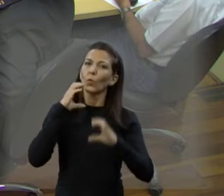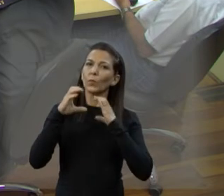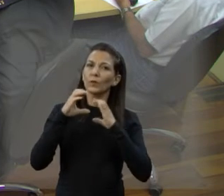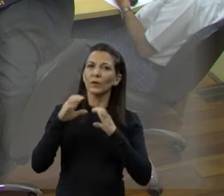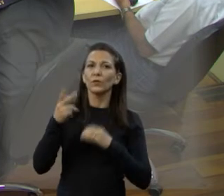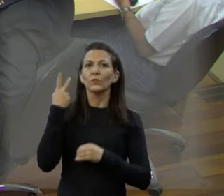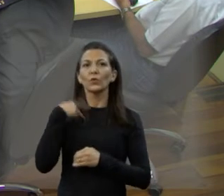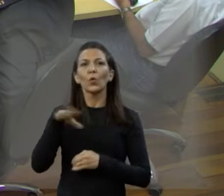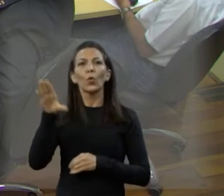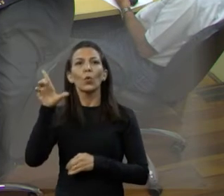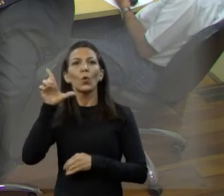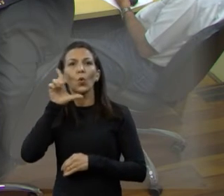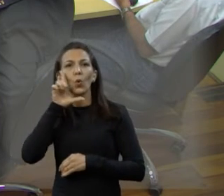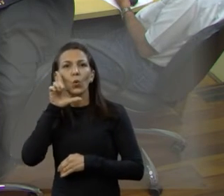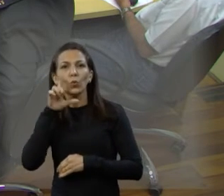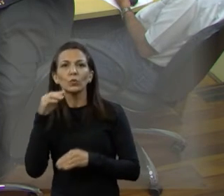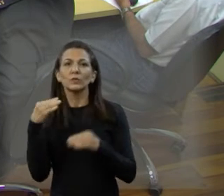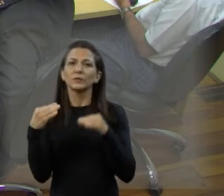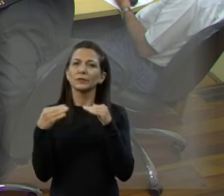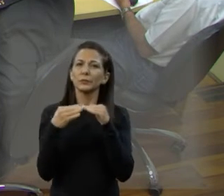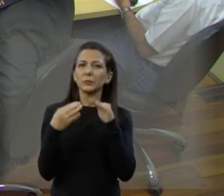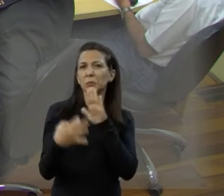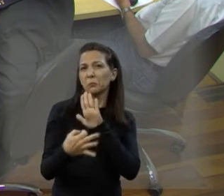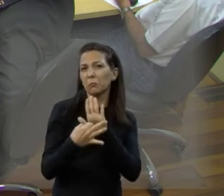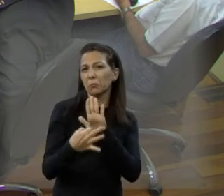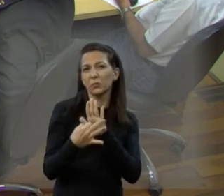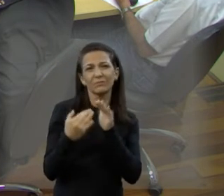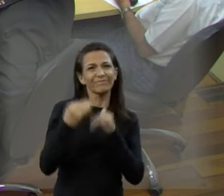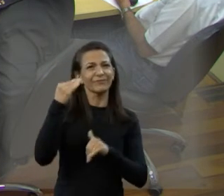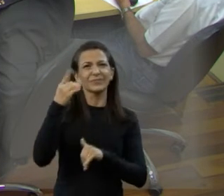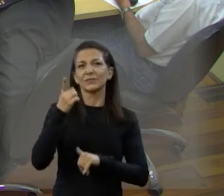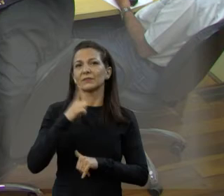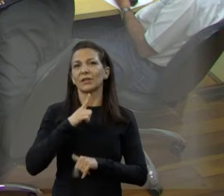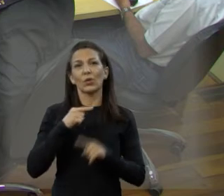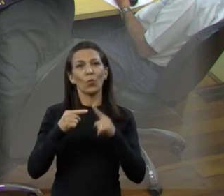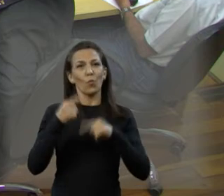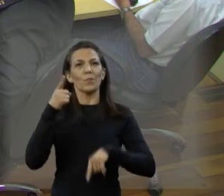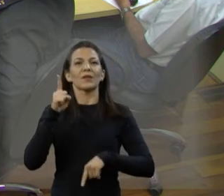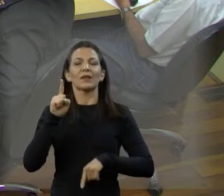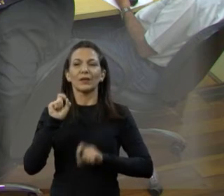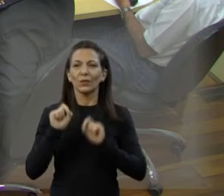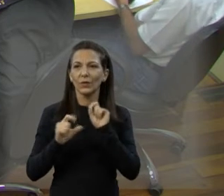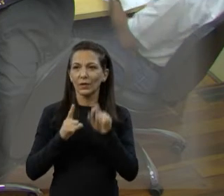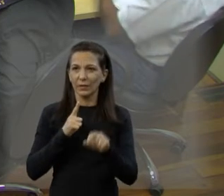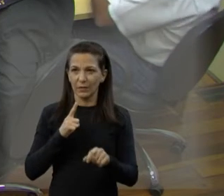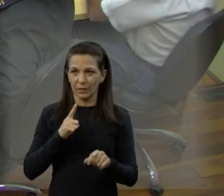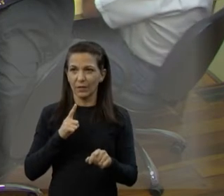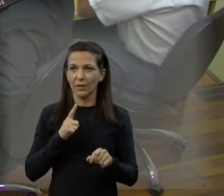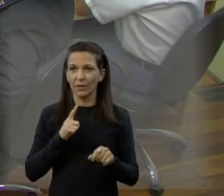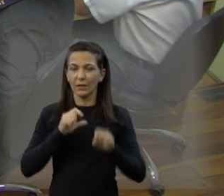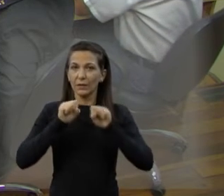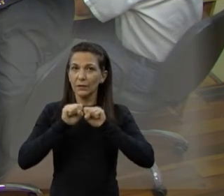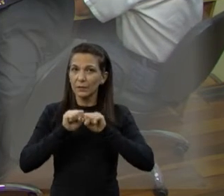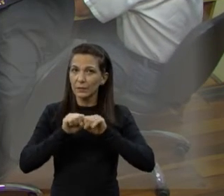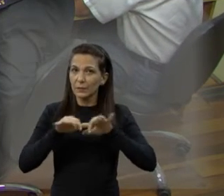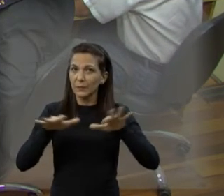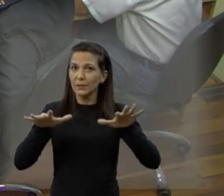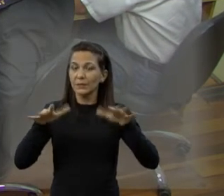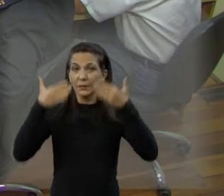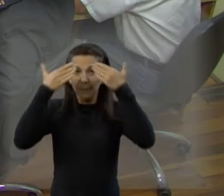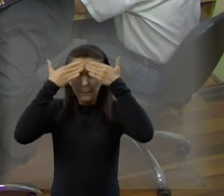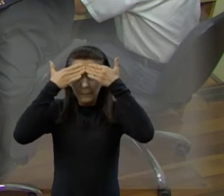a vereador do caso grego que não tinha acordo com a propositura dele porque ao invés de fazer o que foi colocado aqui de dente expandiu